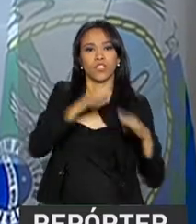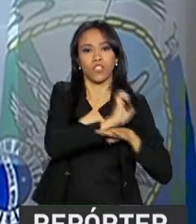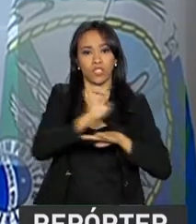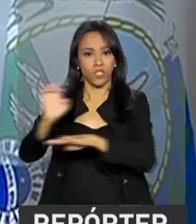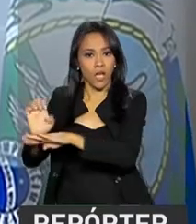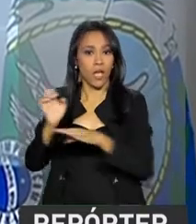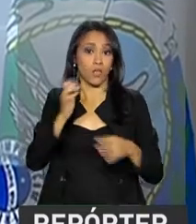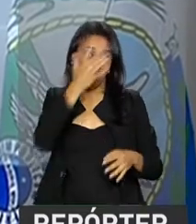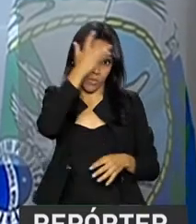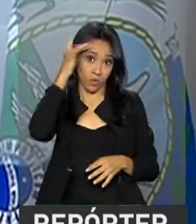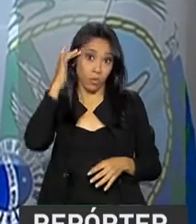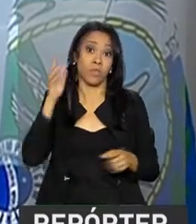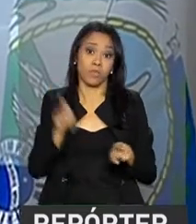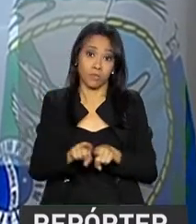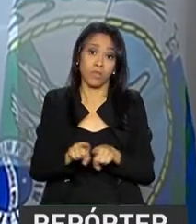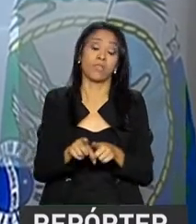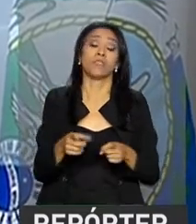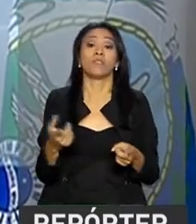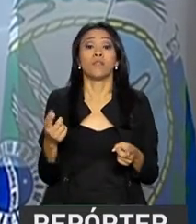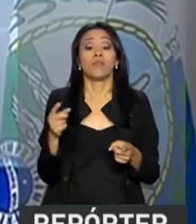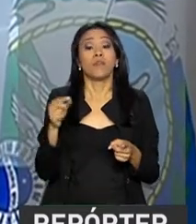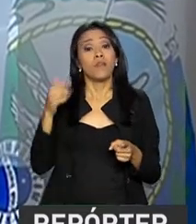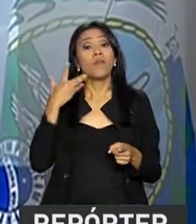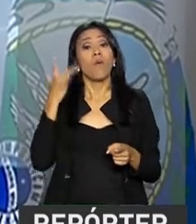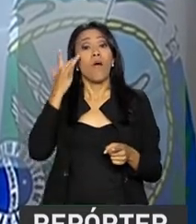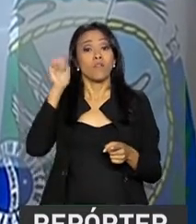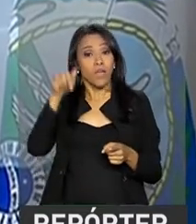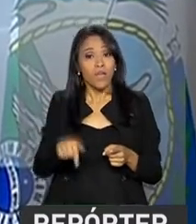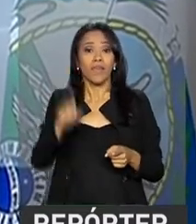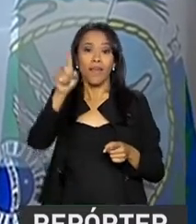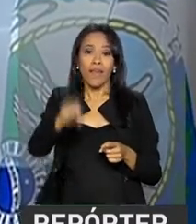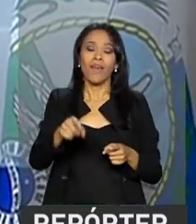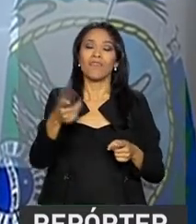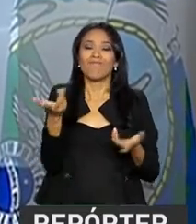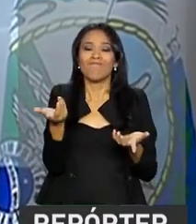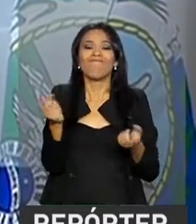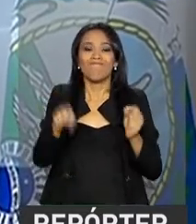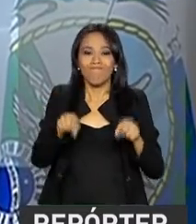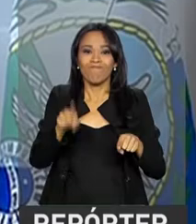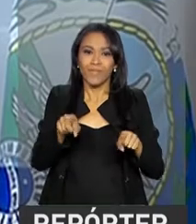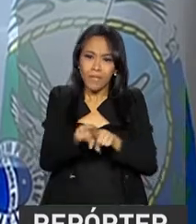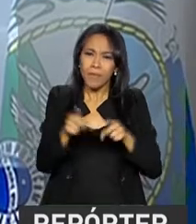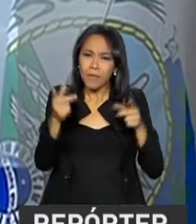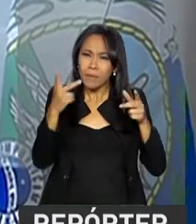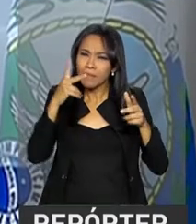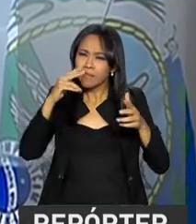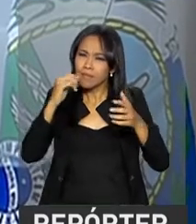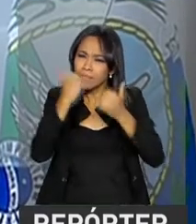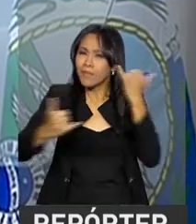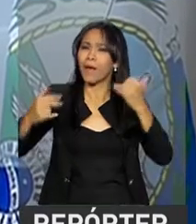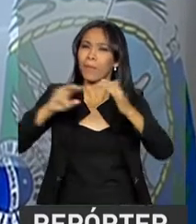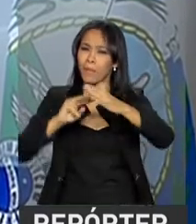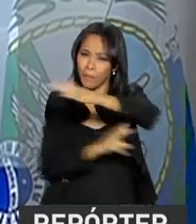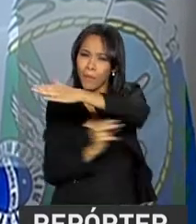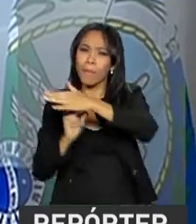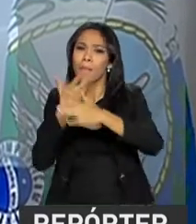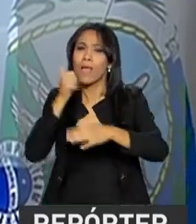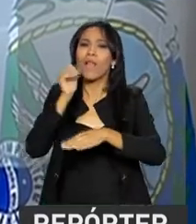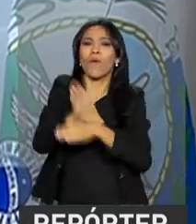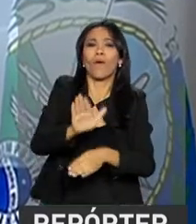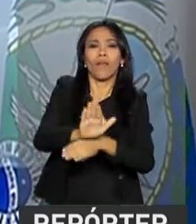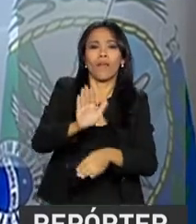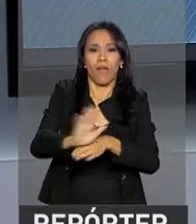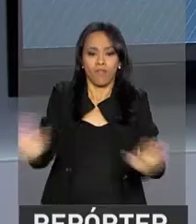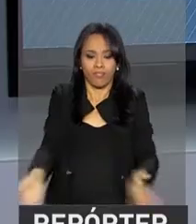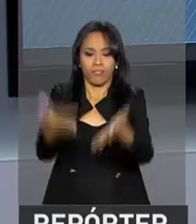quebrar fronteiras é eu acho que aqui também o goleiro uma ponte uma ponte para melhorar a saúde do rio de janeiro e nosso